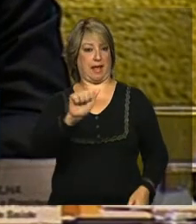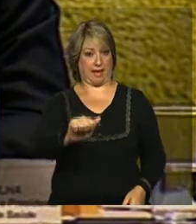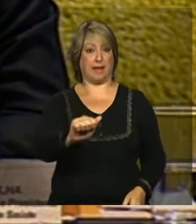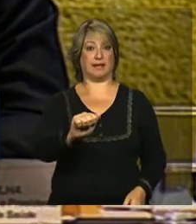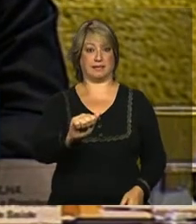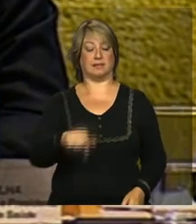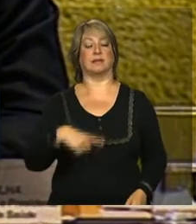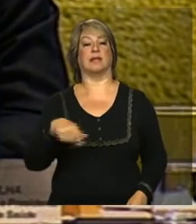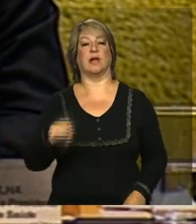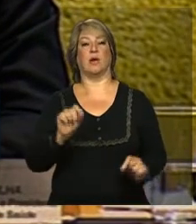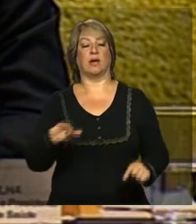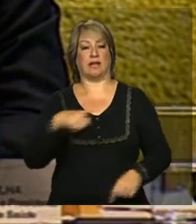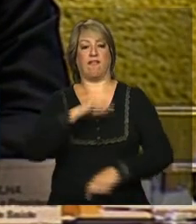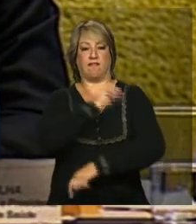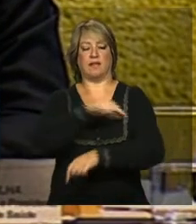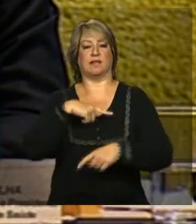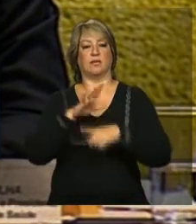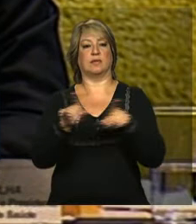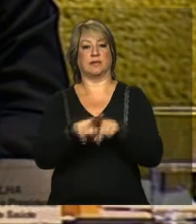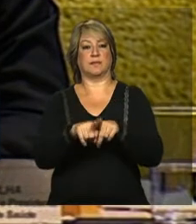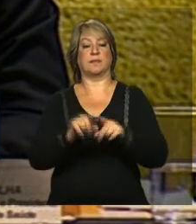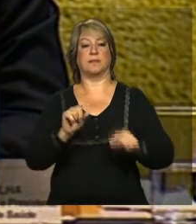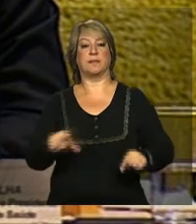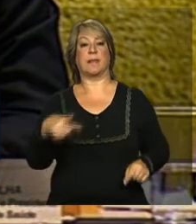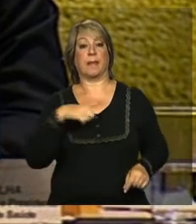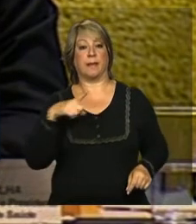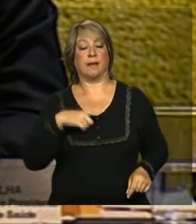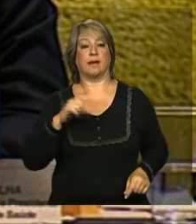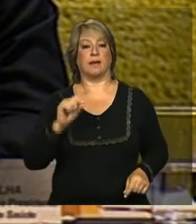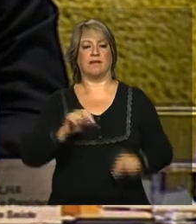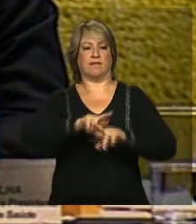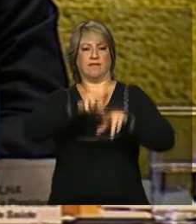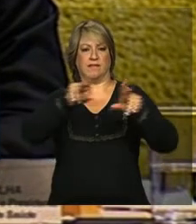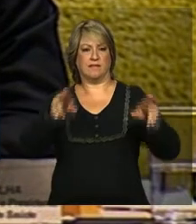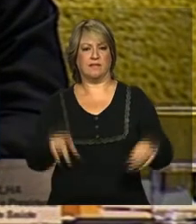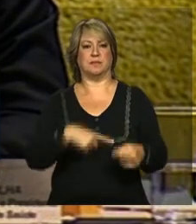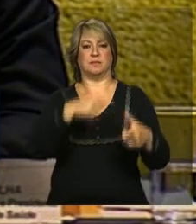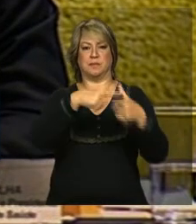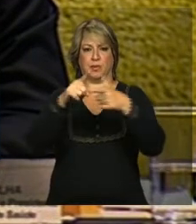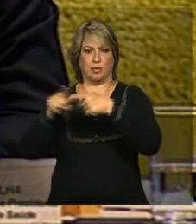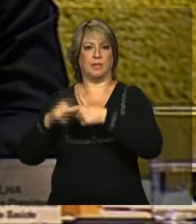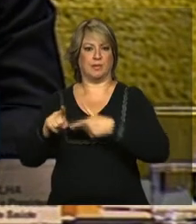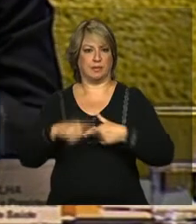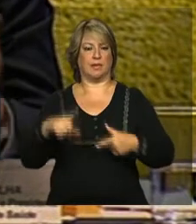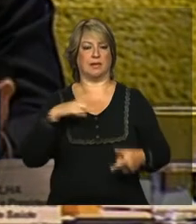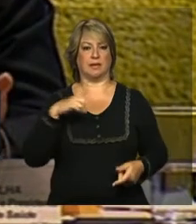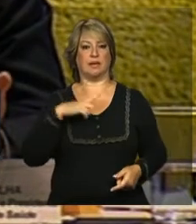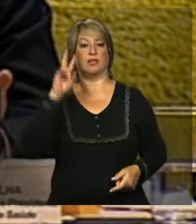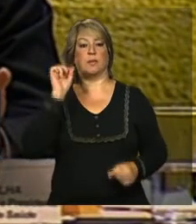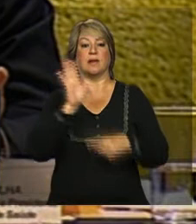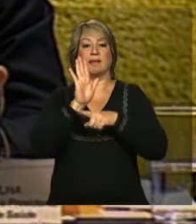e como disse a Patrícia está relacionada a uma série de problemas sobretudo em relação à as a